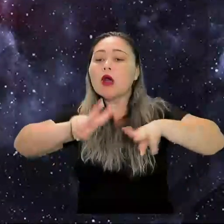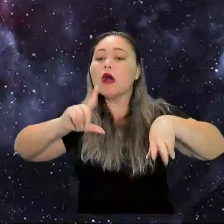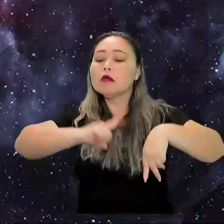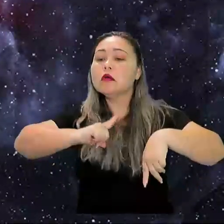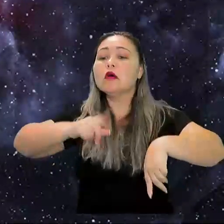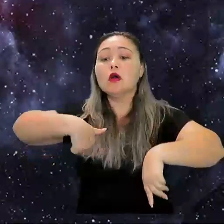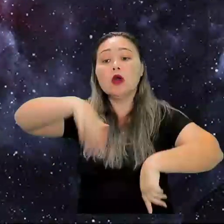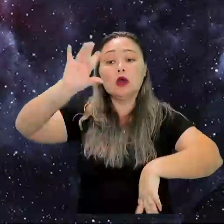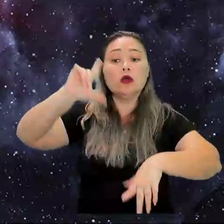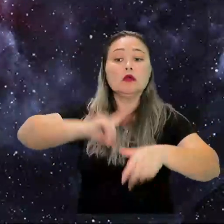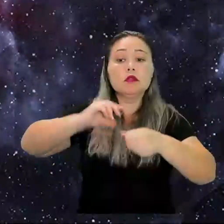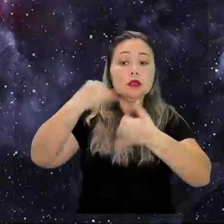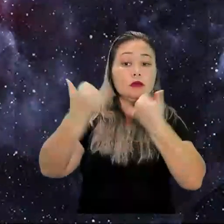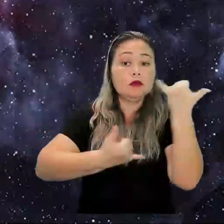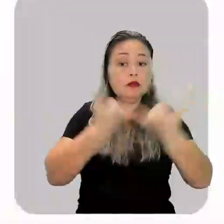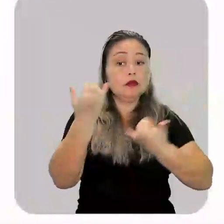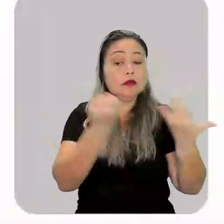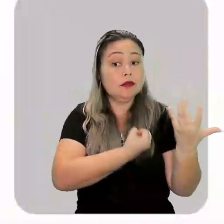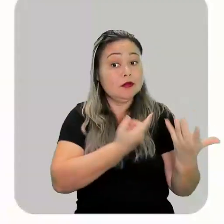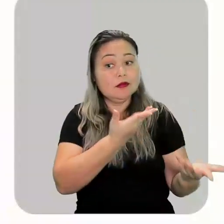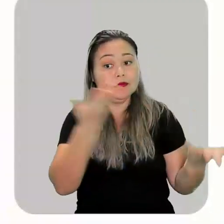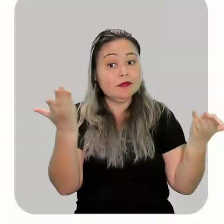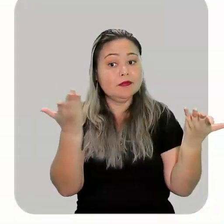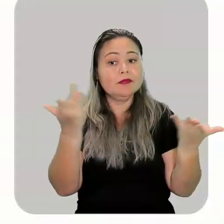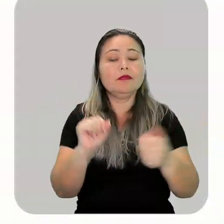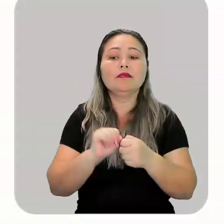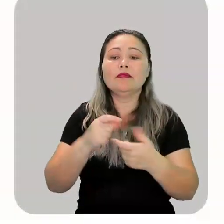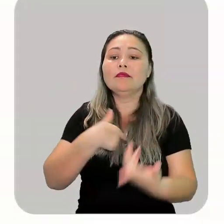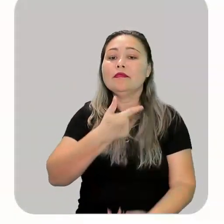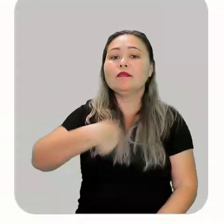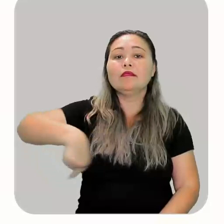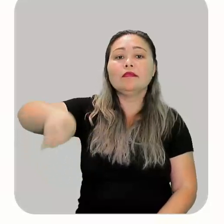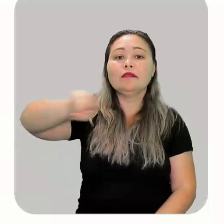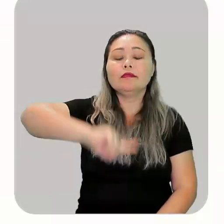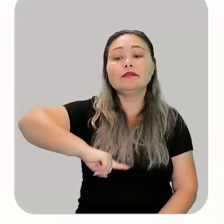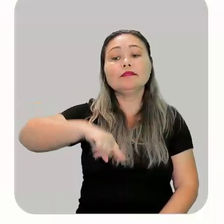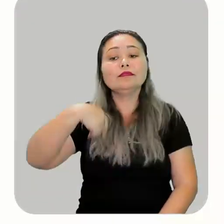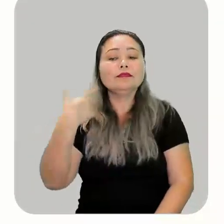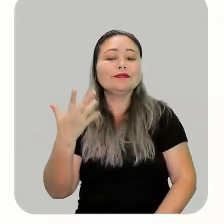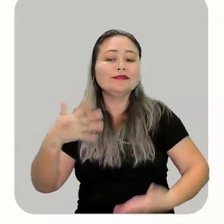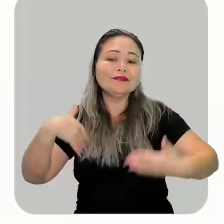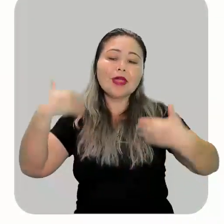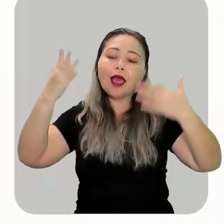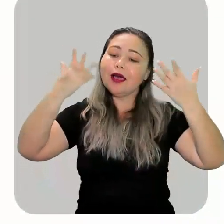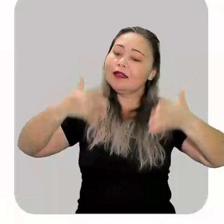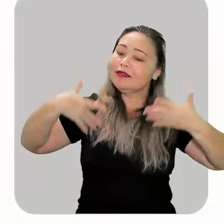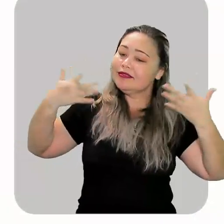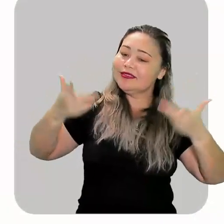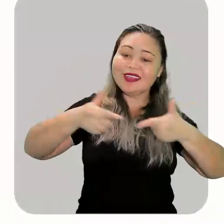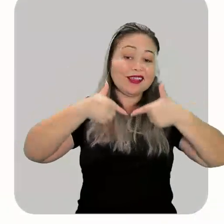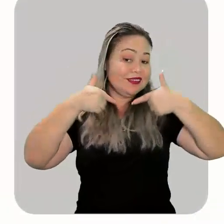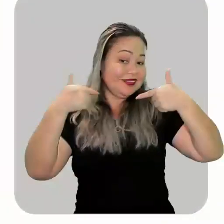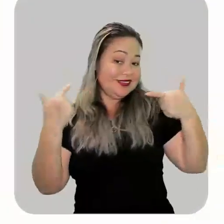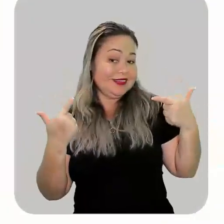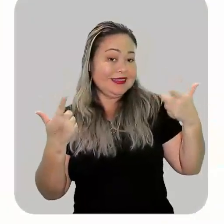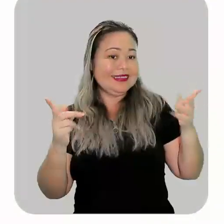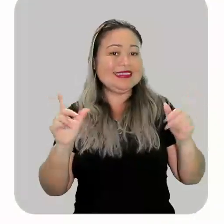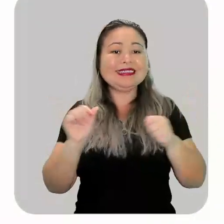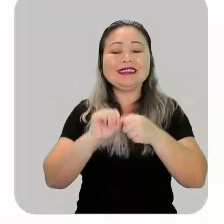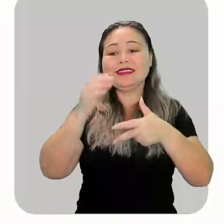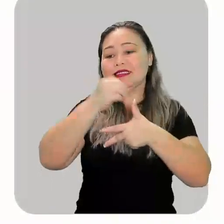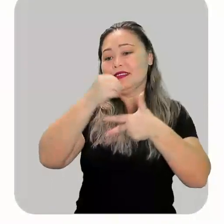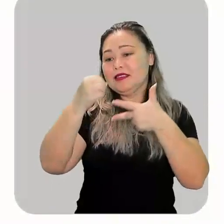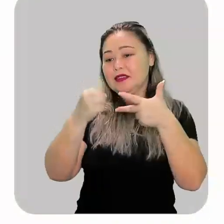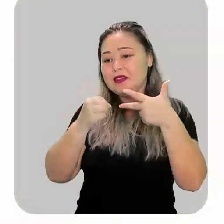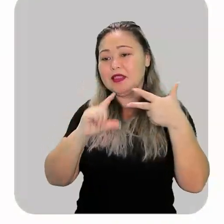ainda temos um brincando com os números. Vamos lá? Hoje para nós darmos aquela descontraída, aquela risadinha. Vamos ver. O Enem